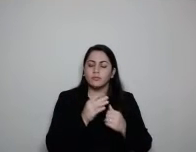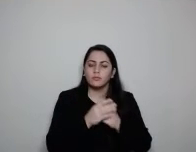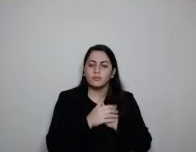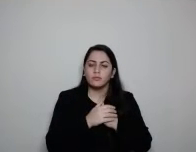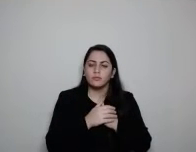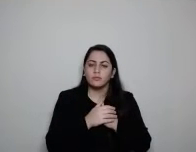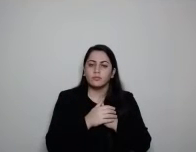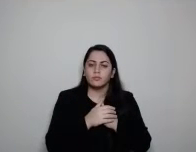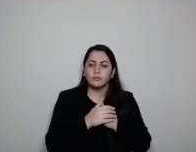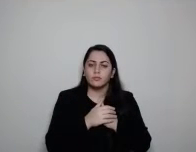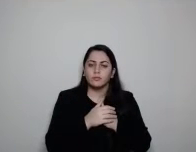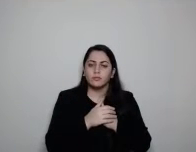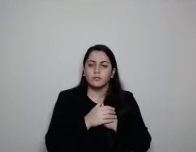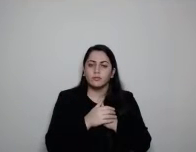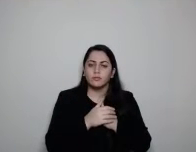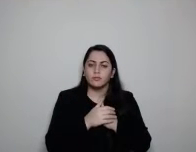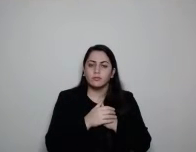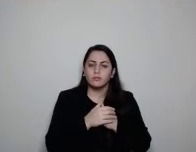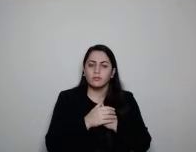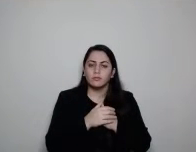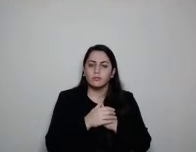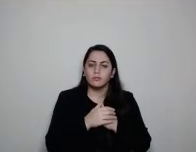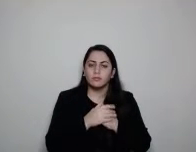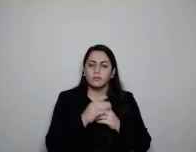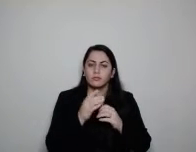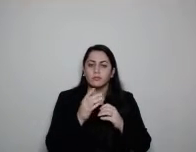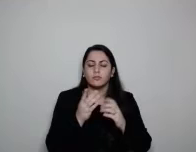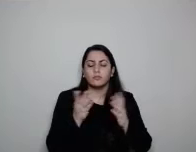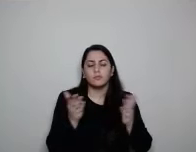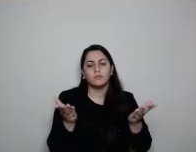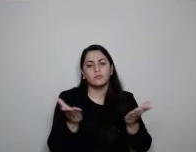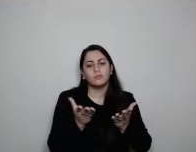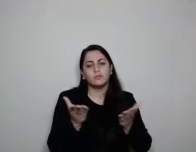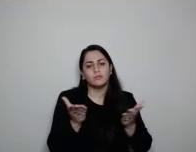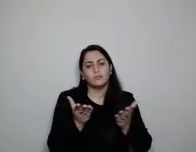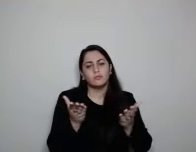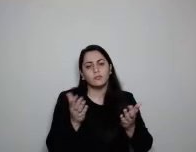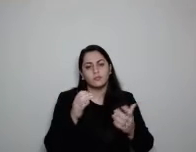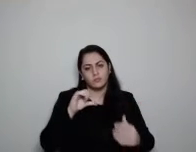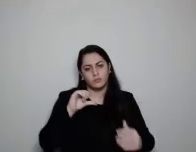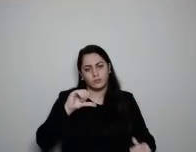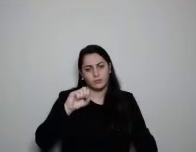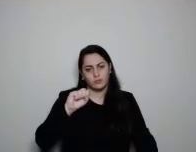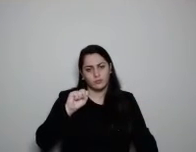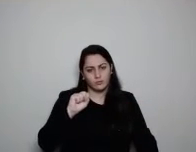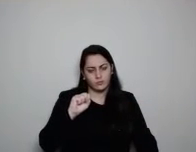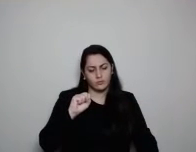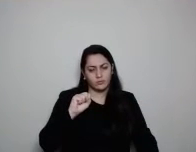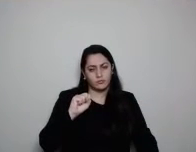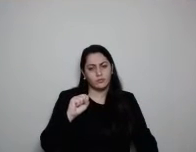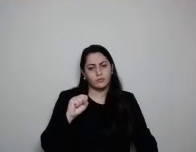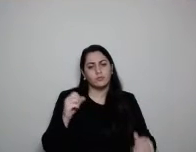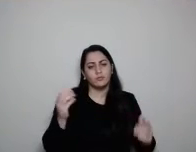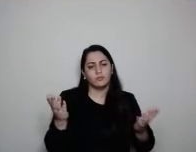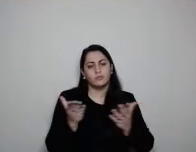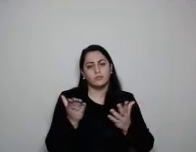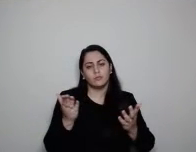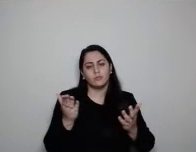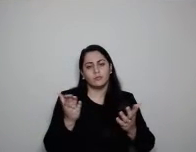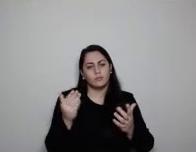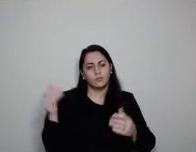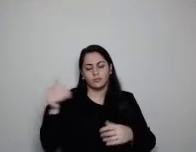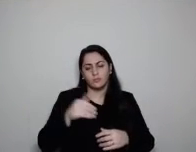desembargador chegou 98. Como ele não vai poder comparecer, 198 não será julgado hoje. É. 98,